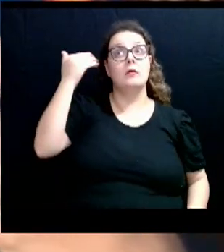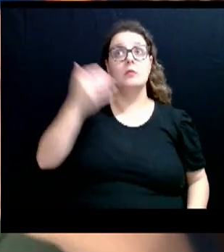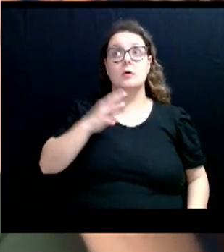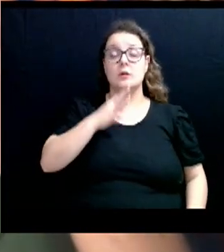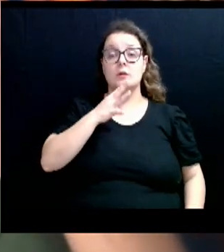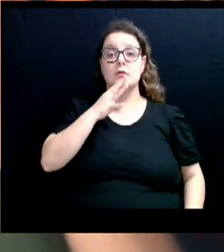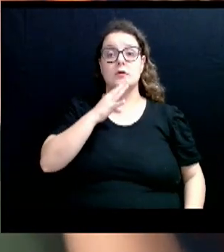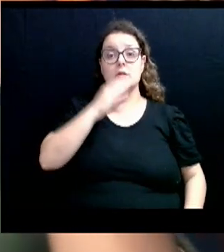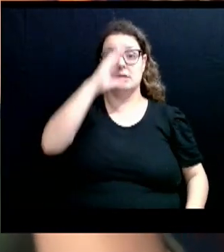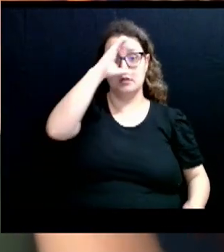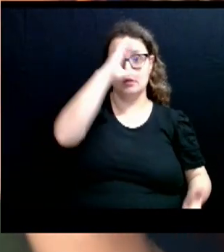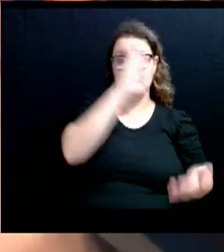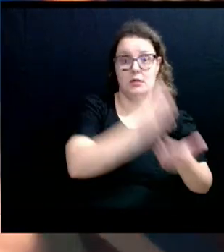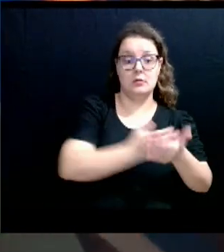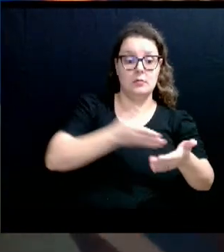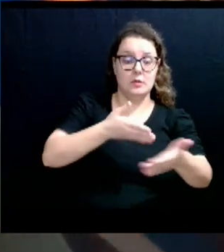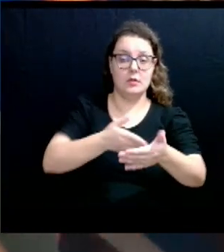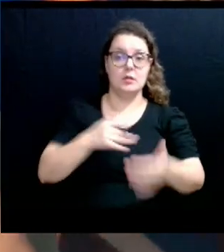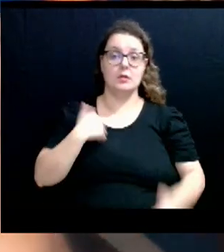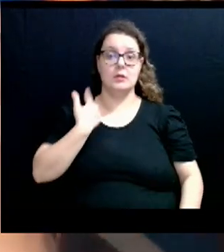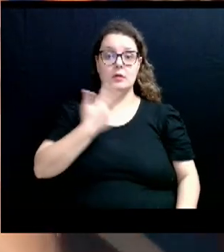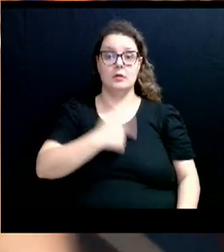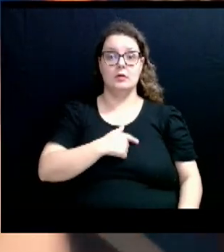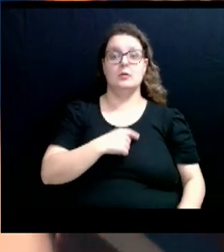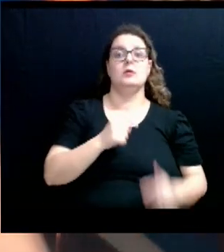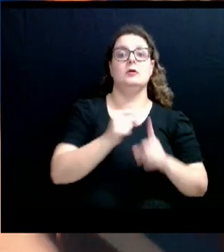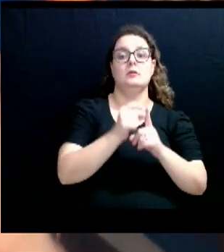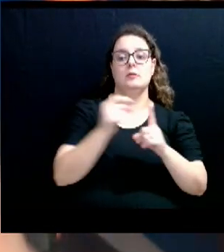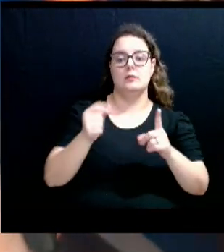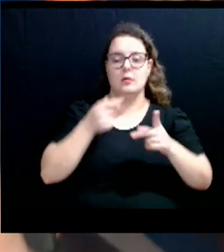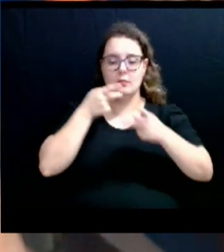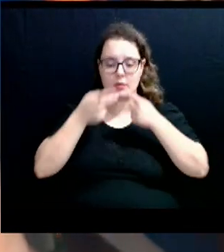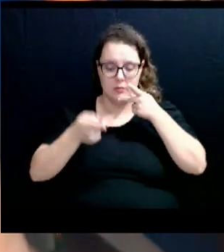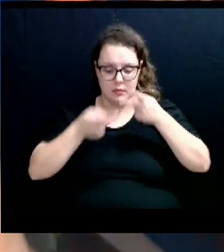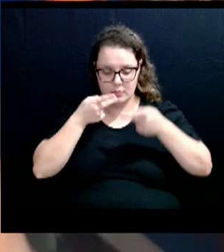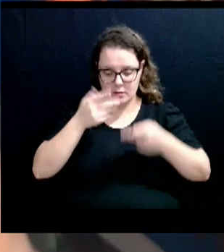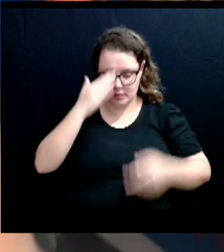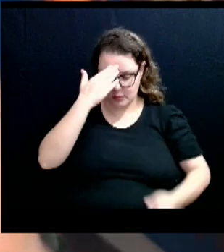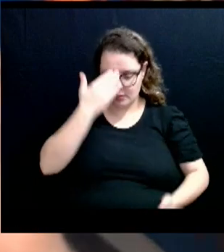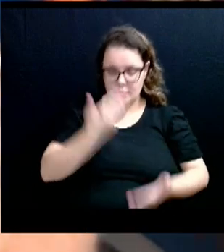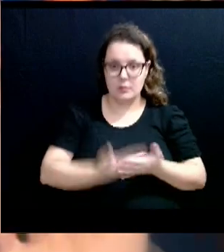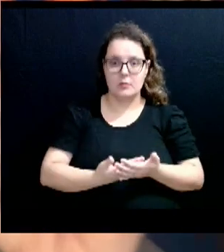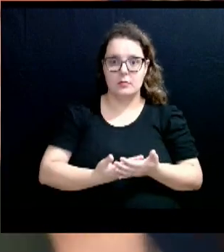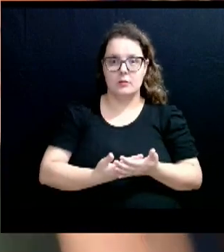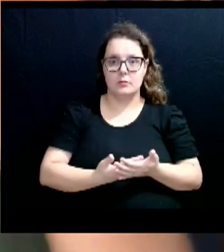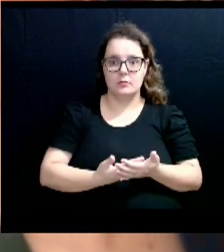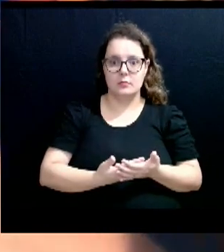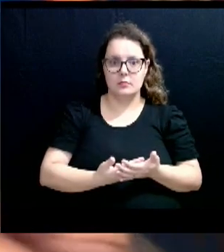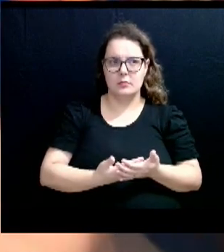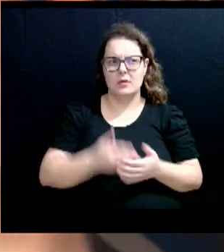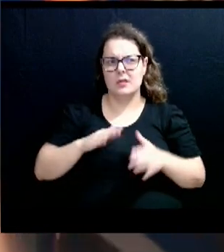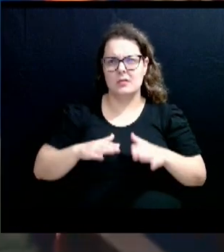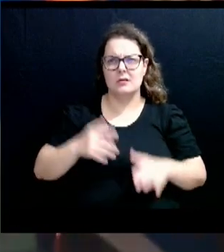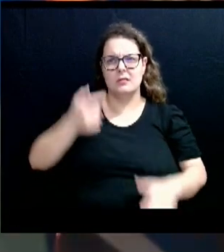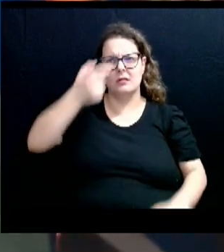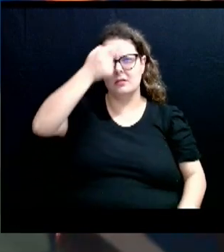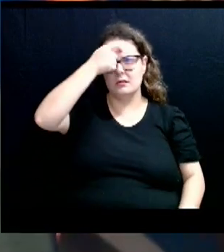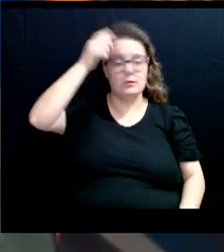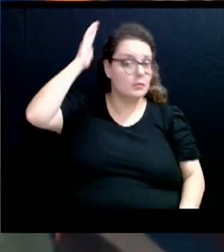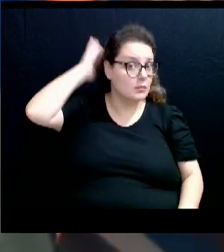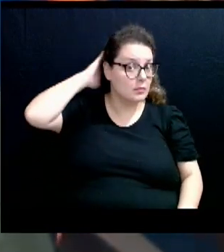nós mesmos vamos repetindo para nós, até muitas vezes a um nível menos consciente, mas que limitam a gente